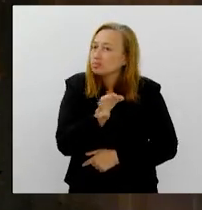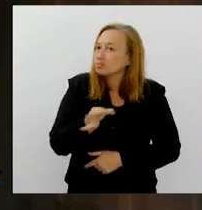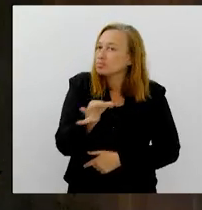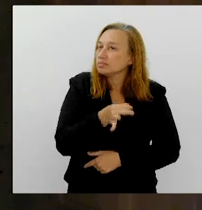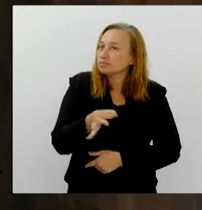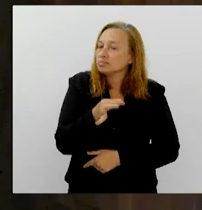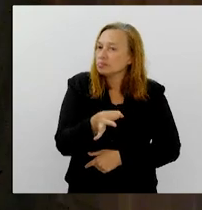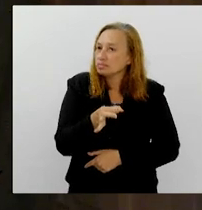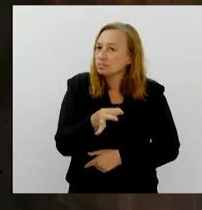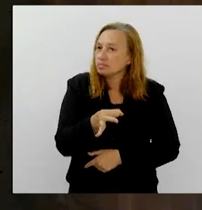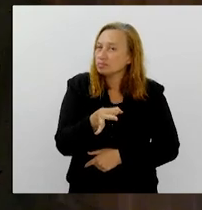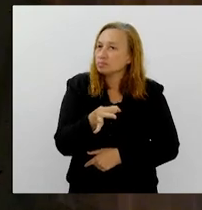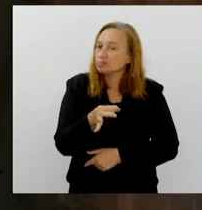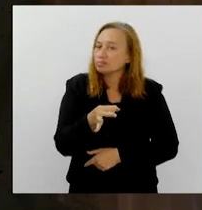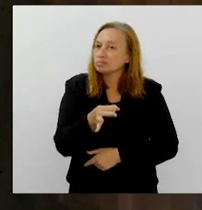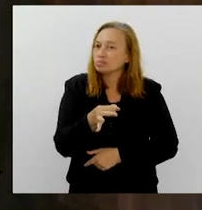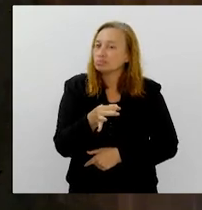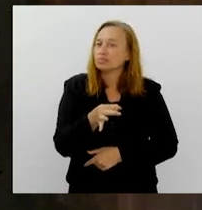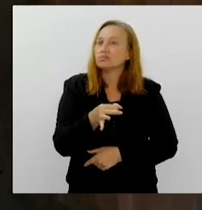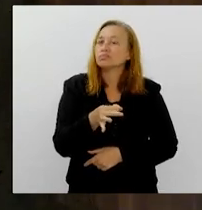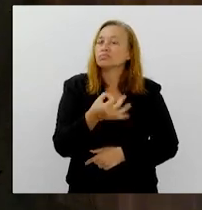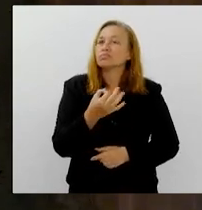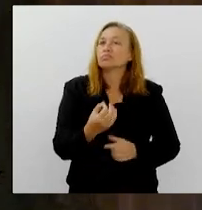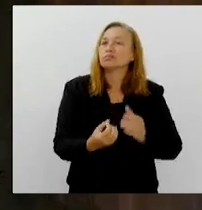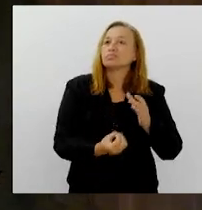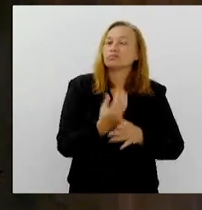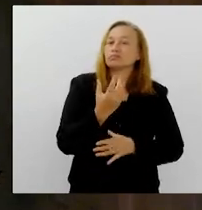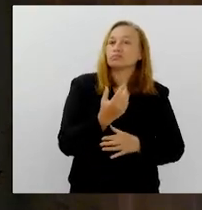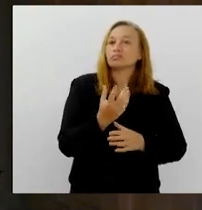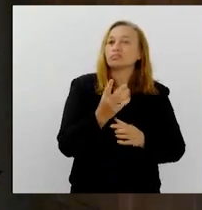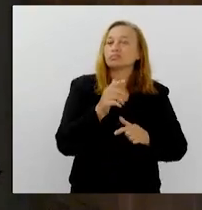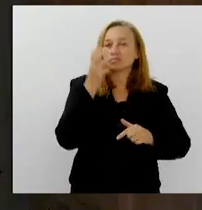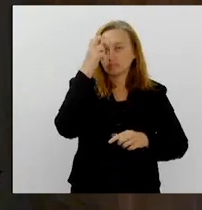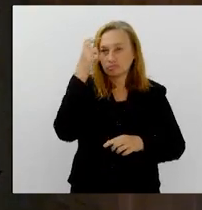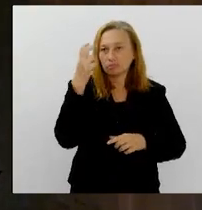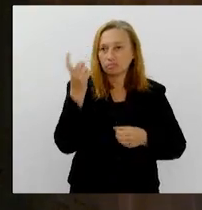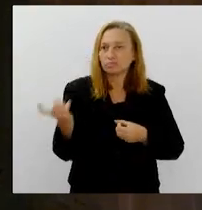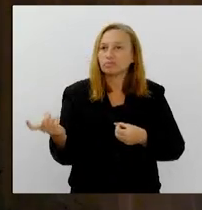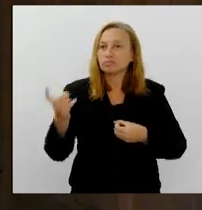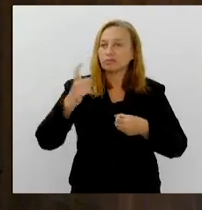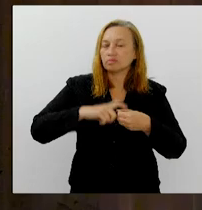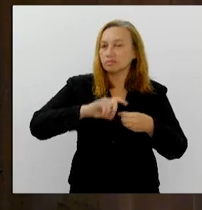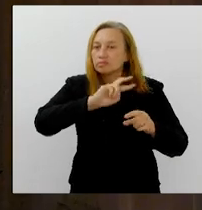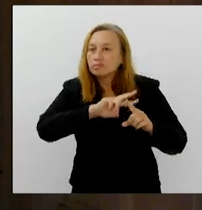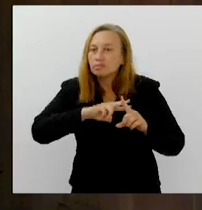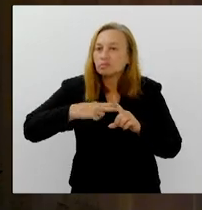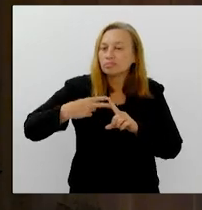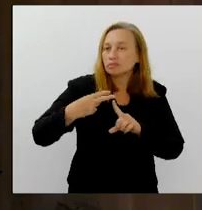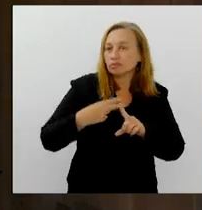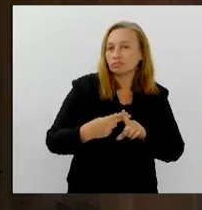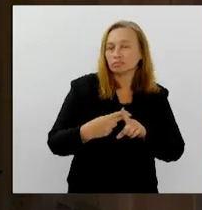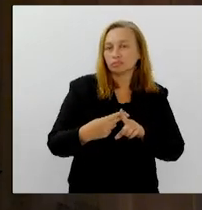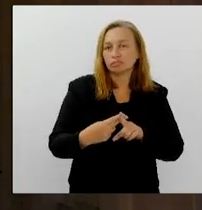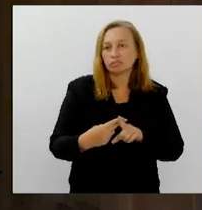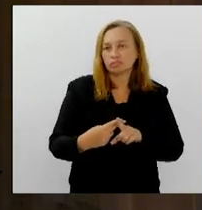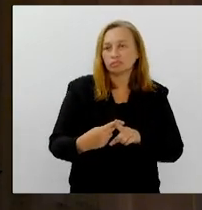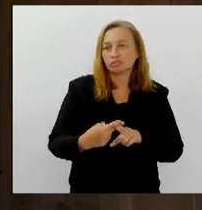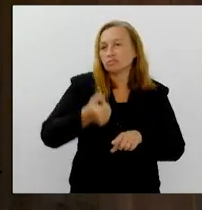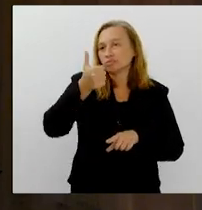diretamente empregado no fazer cultural tem um retorno múltiplo, retorna em